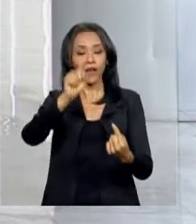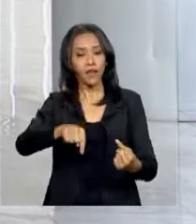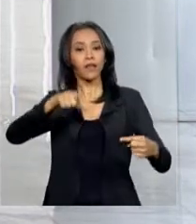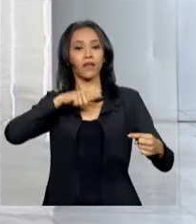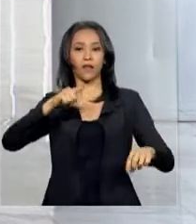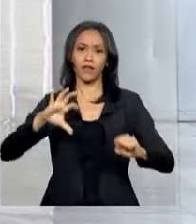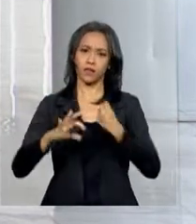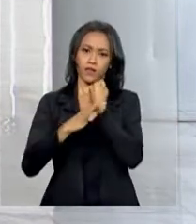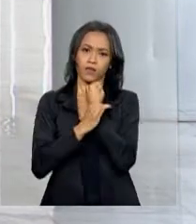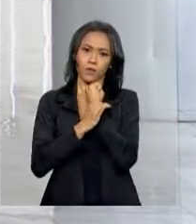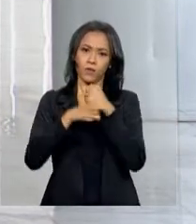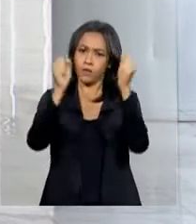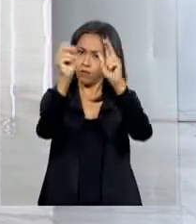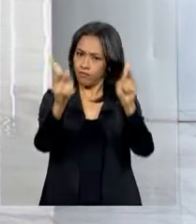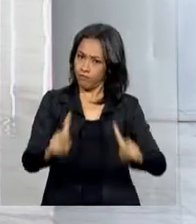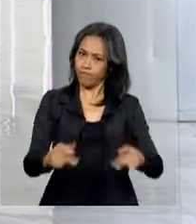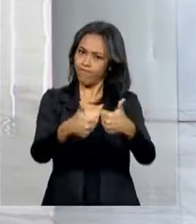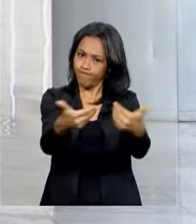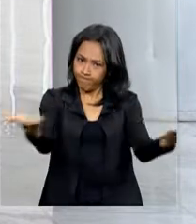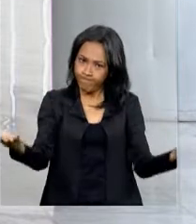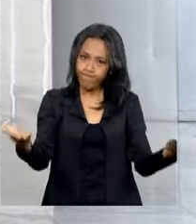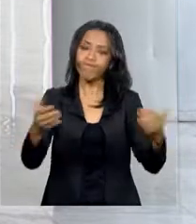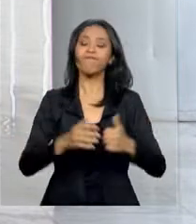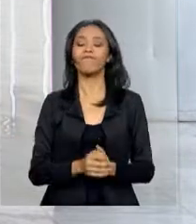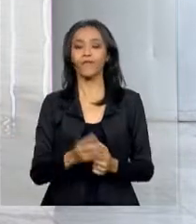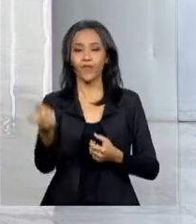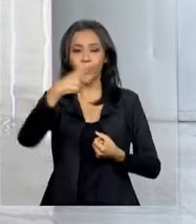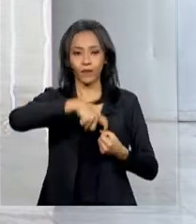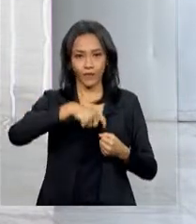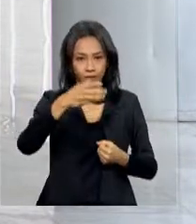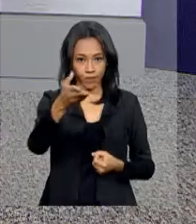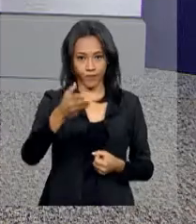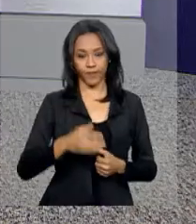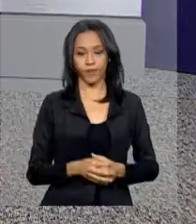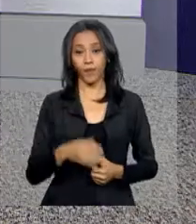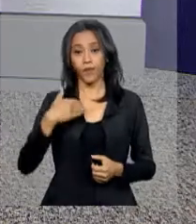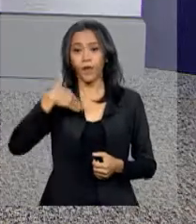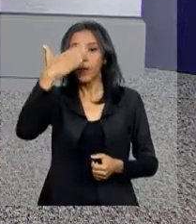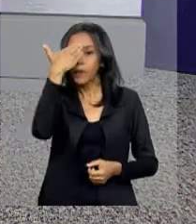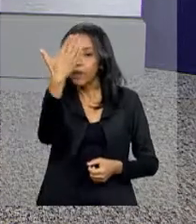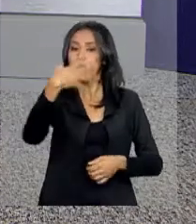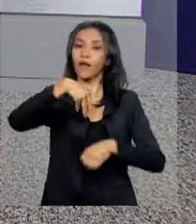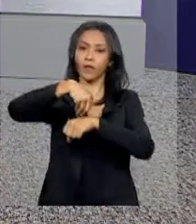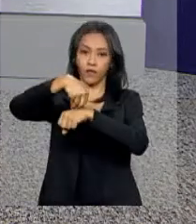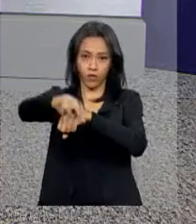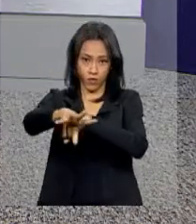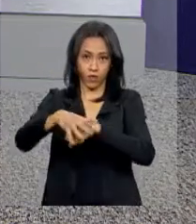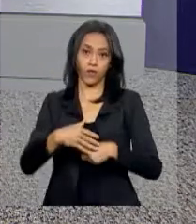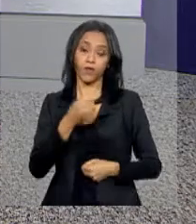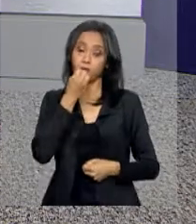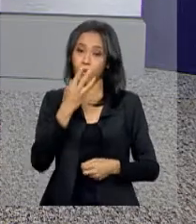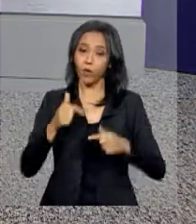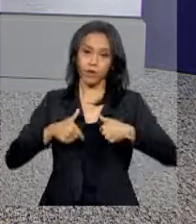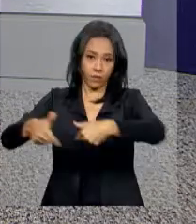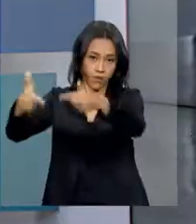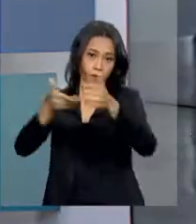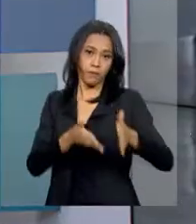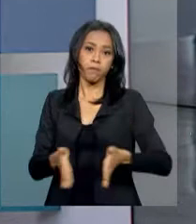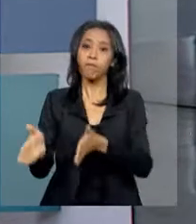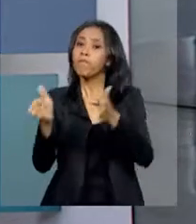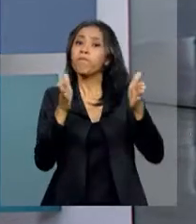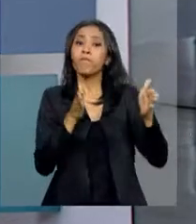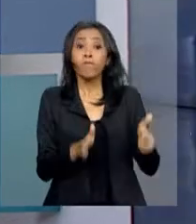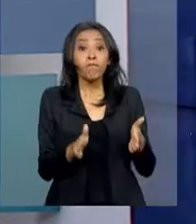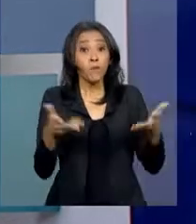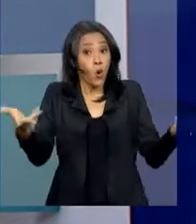pacífica e segura voltamos com você renata obrigada lona pelas suas informações bom trabalho pra você e